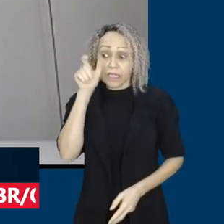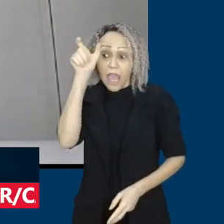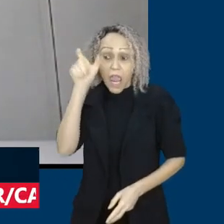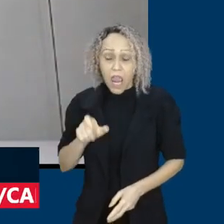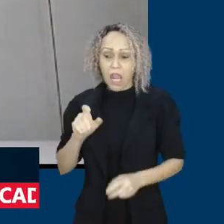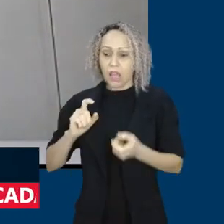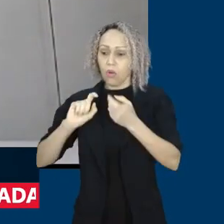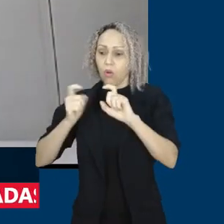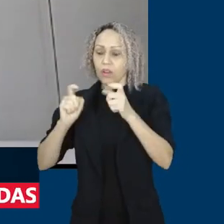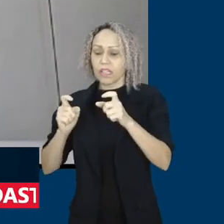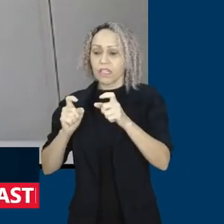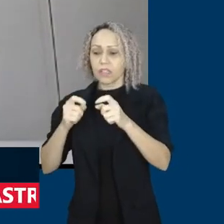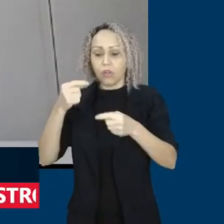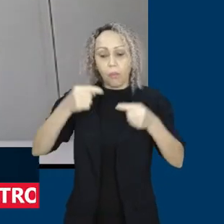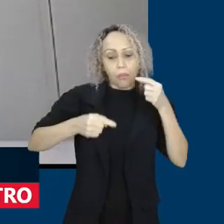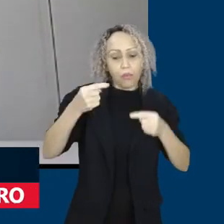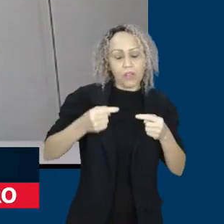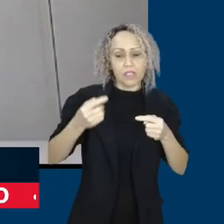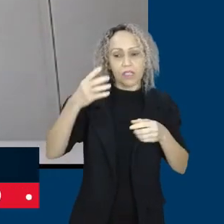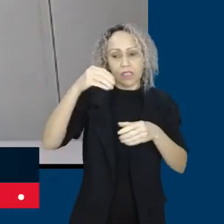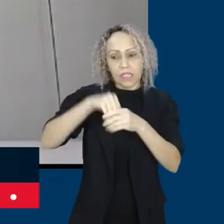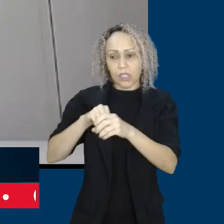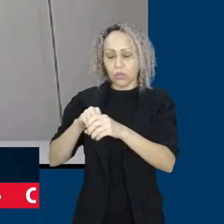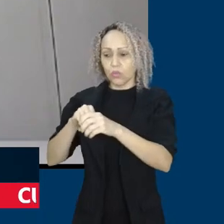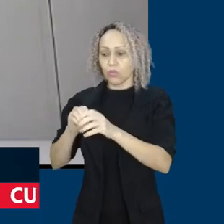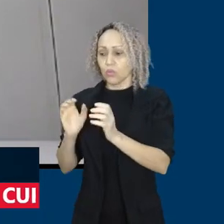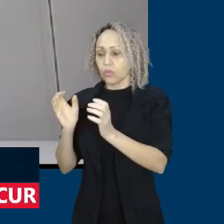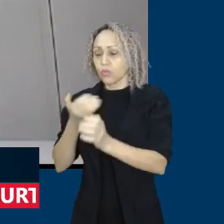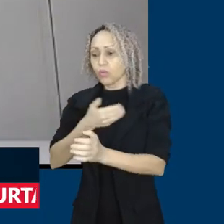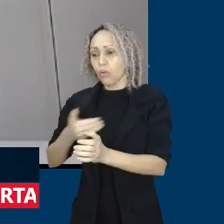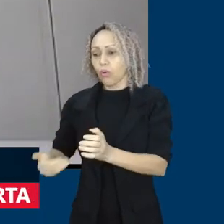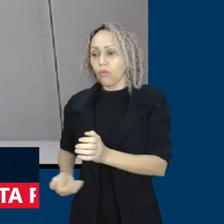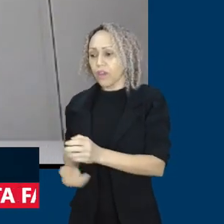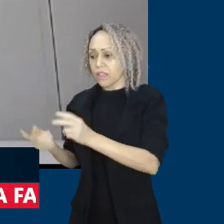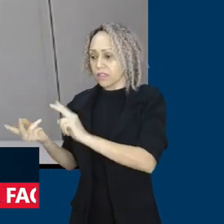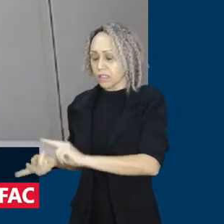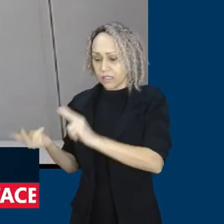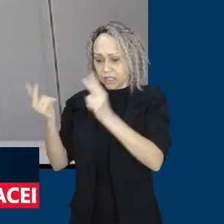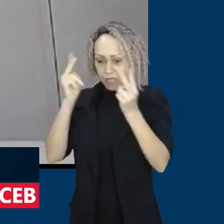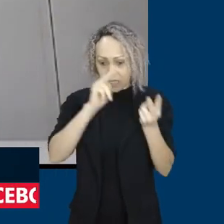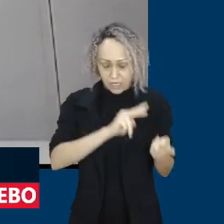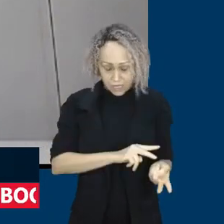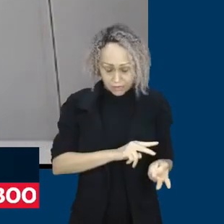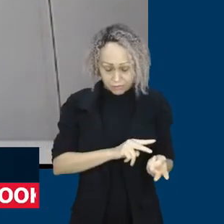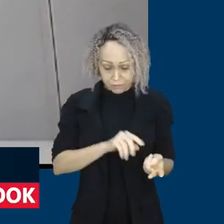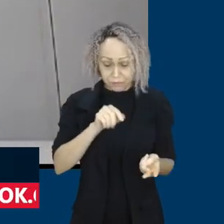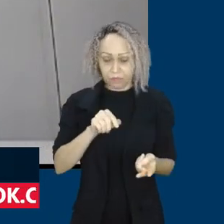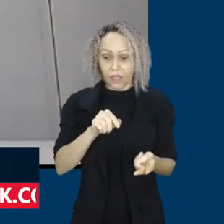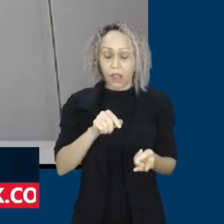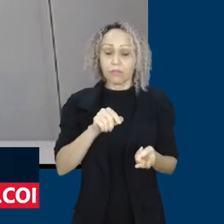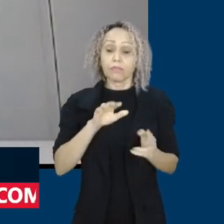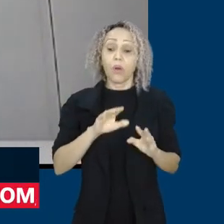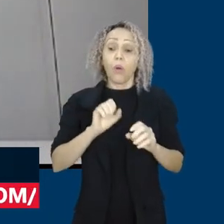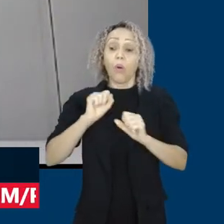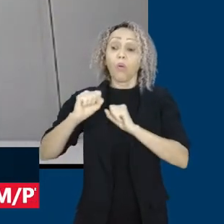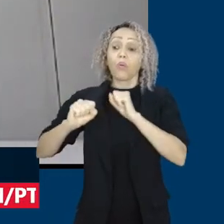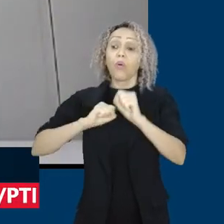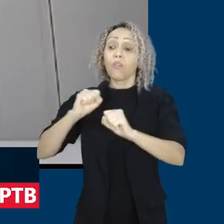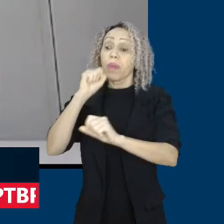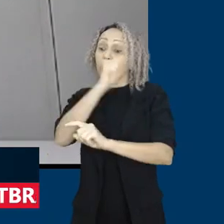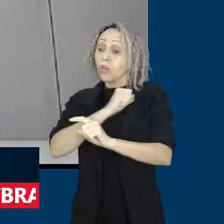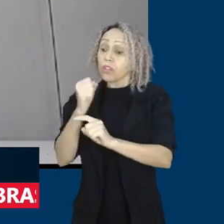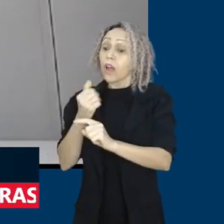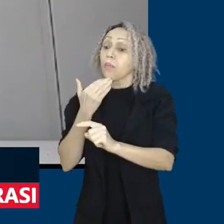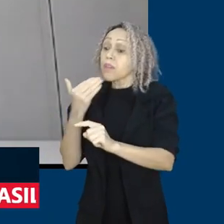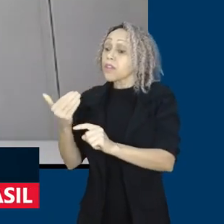articulação política do governo de transição instituiu a atendeu essa demanda dos nomes sociais e instalou o